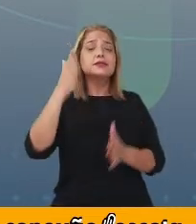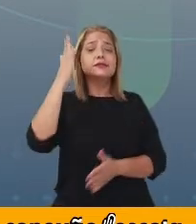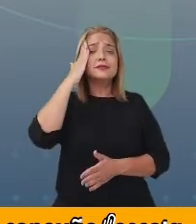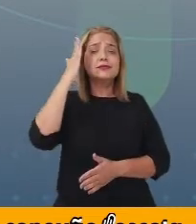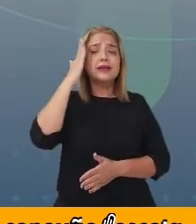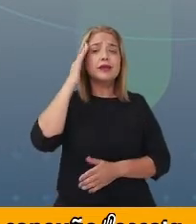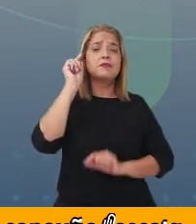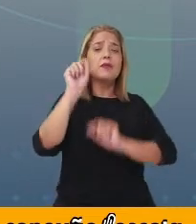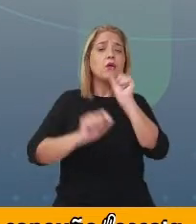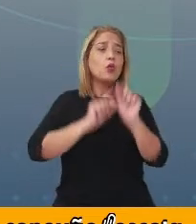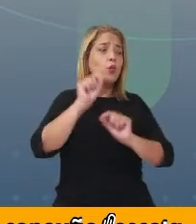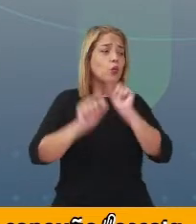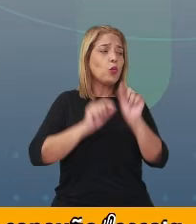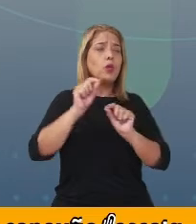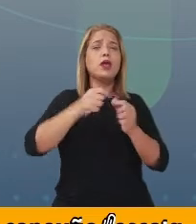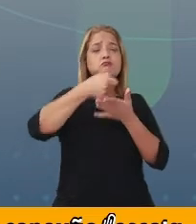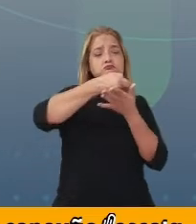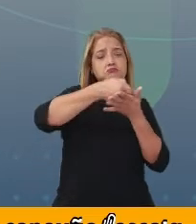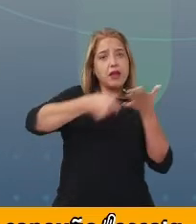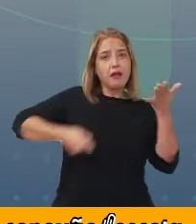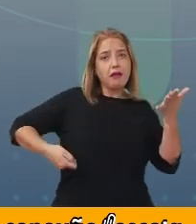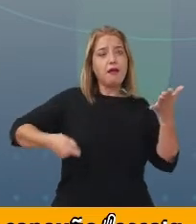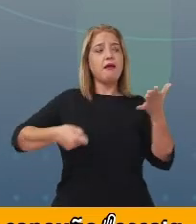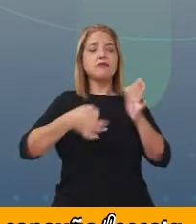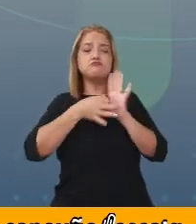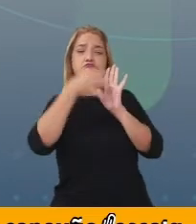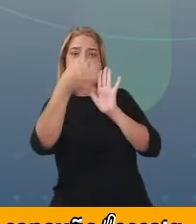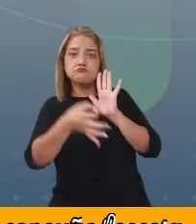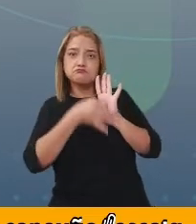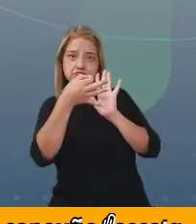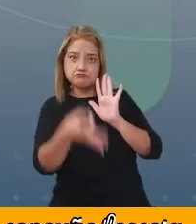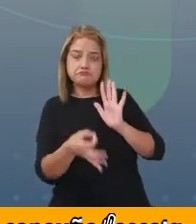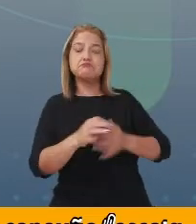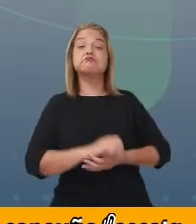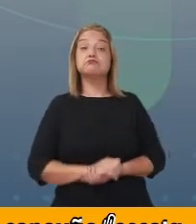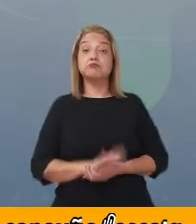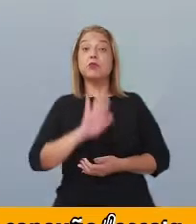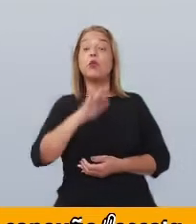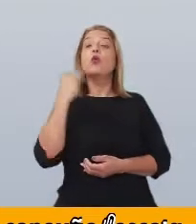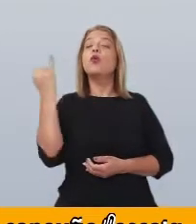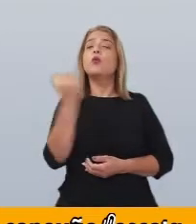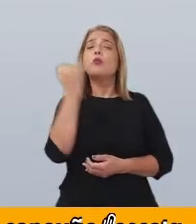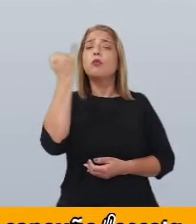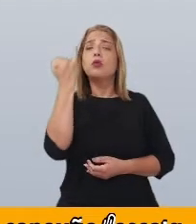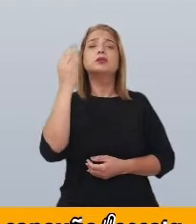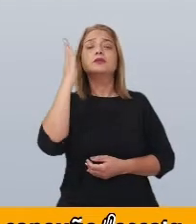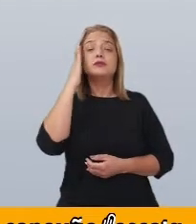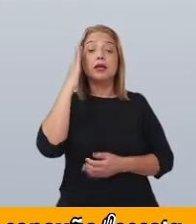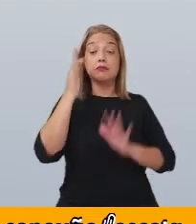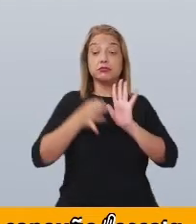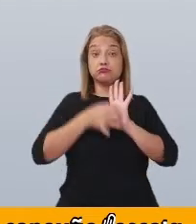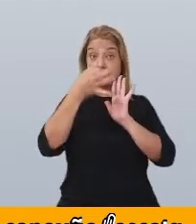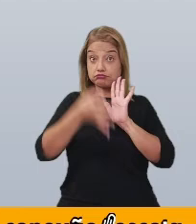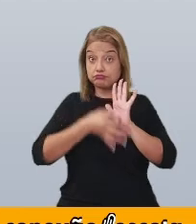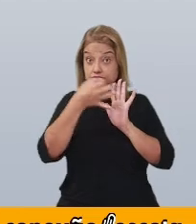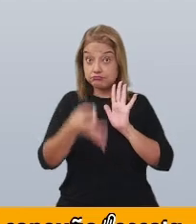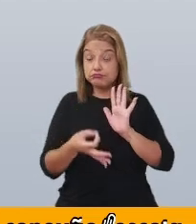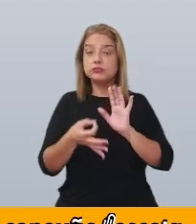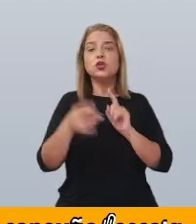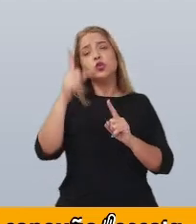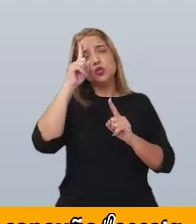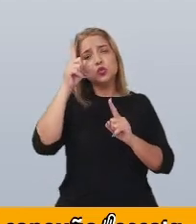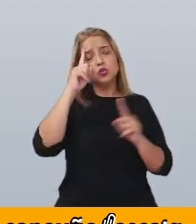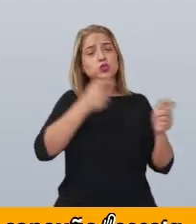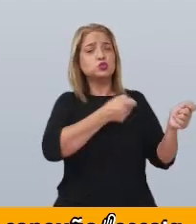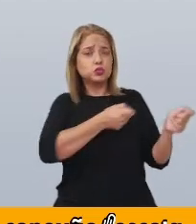dissertar e argumentar? Qual é a importância da argumentação em nosso